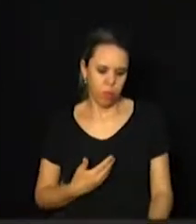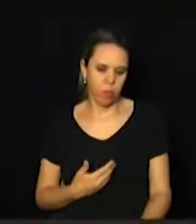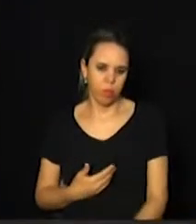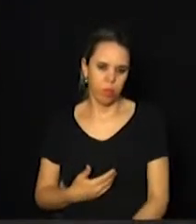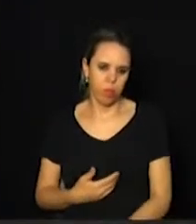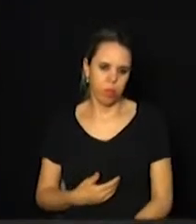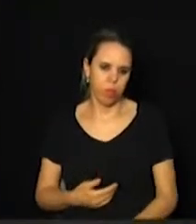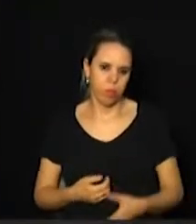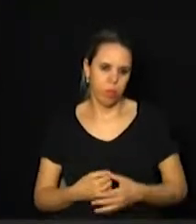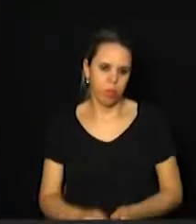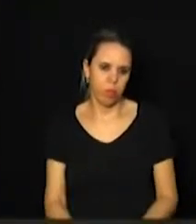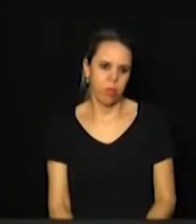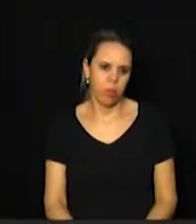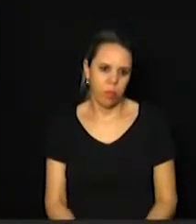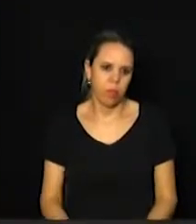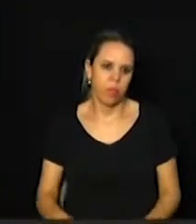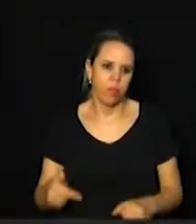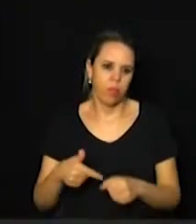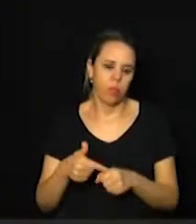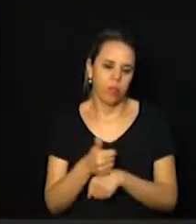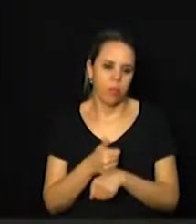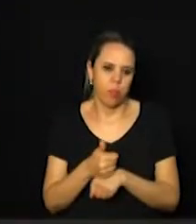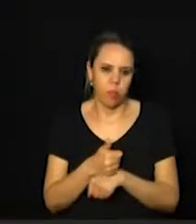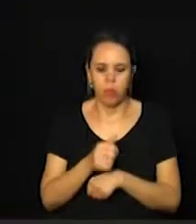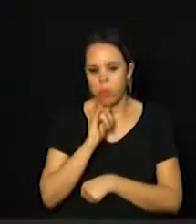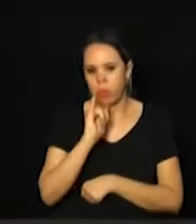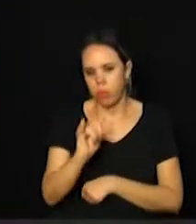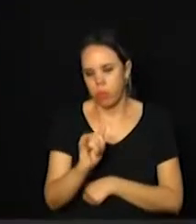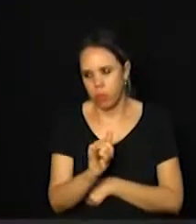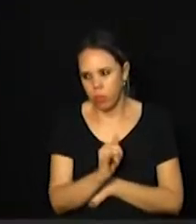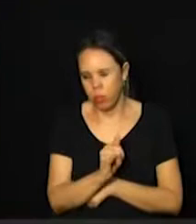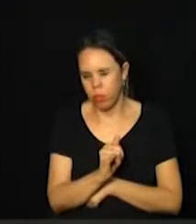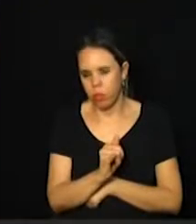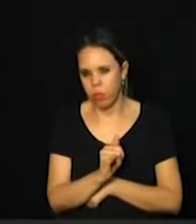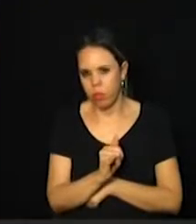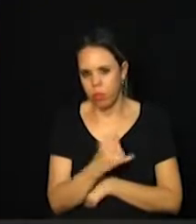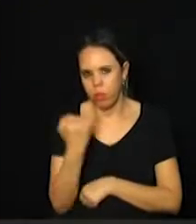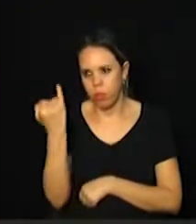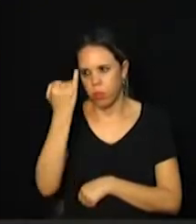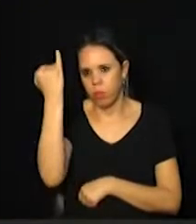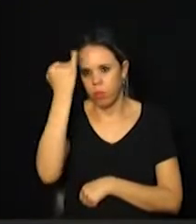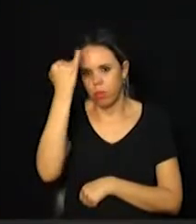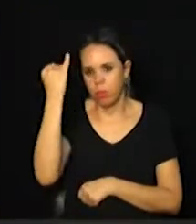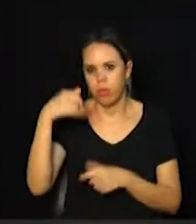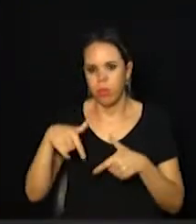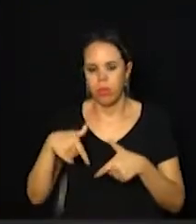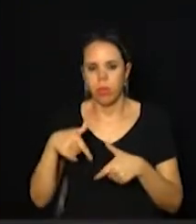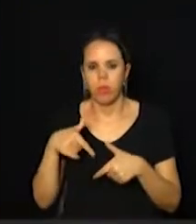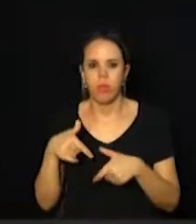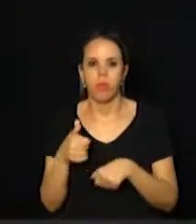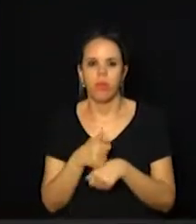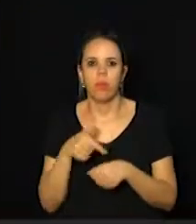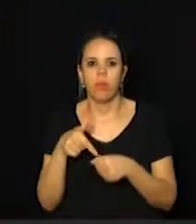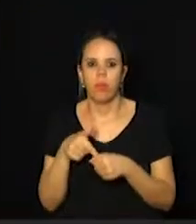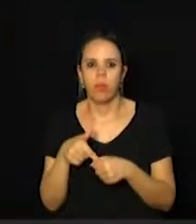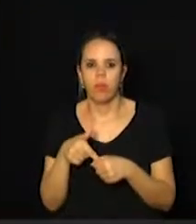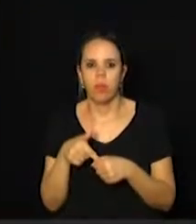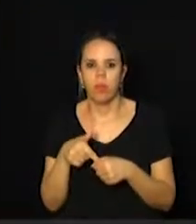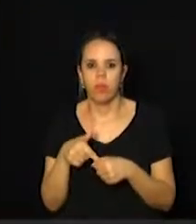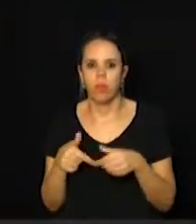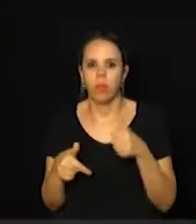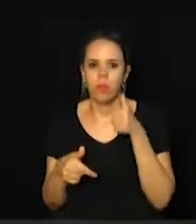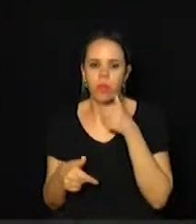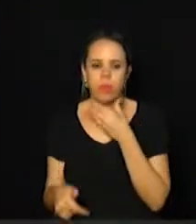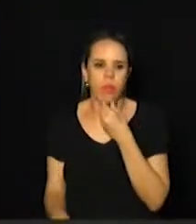e companheiras frentistas e dizer qual a importância do Trabalhador frentista e da trabalhadora